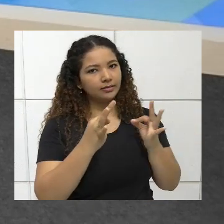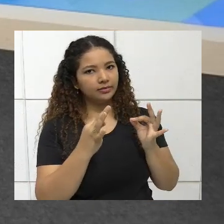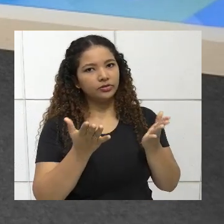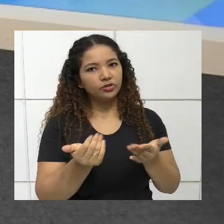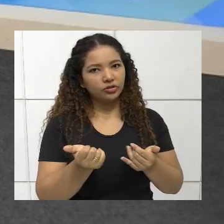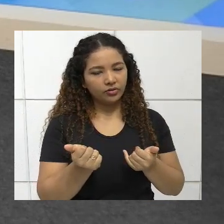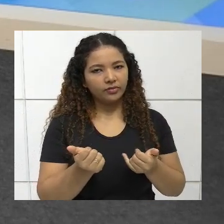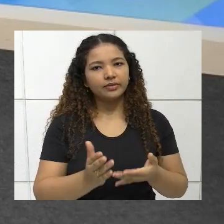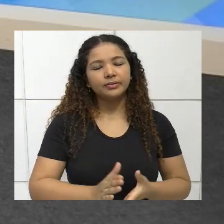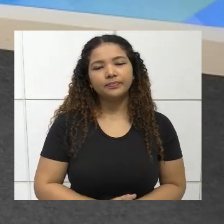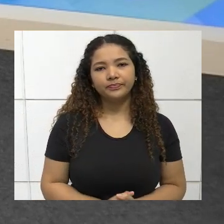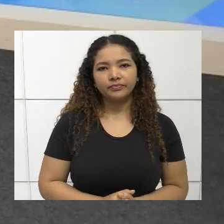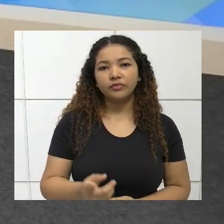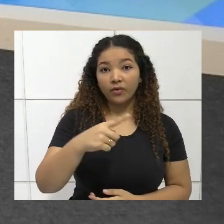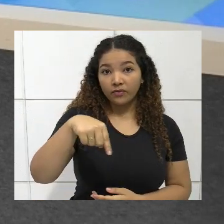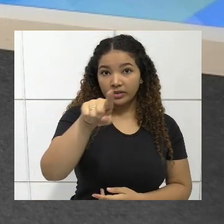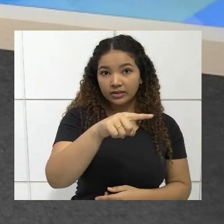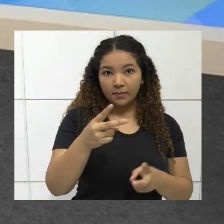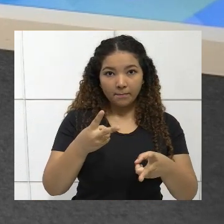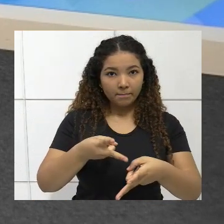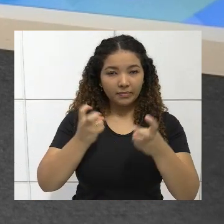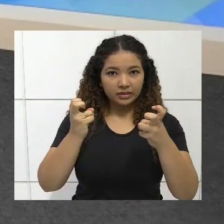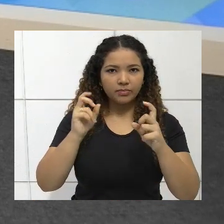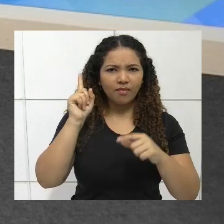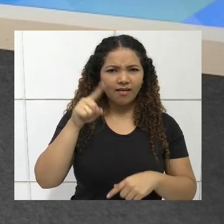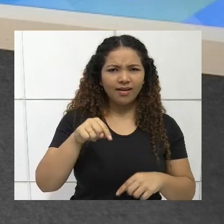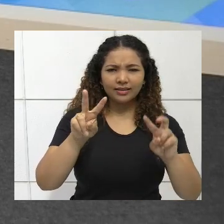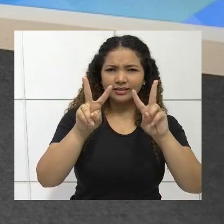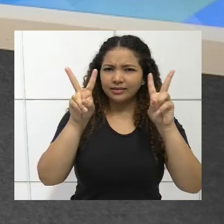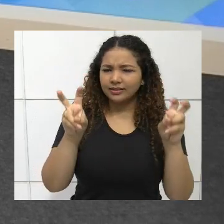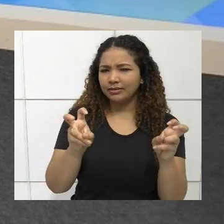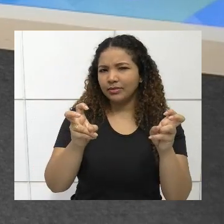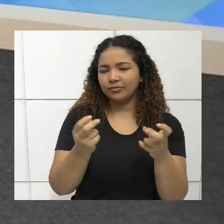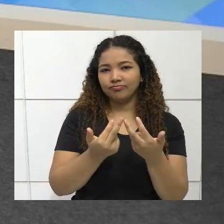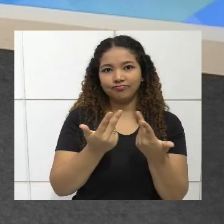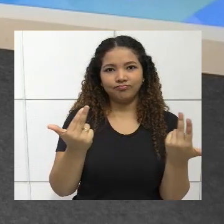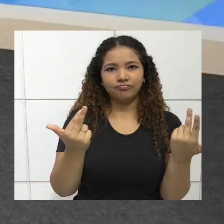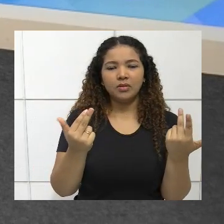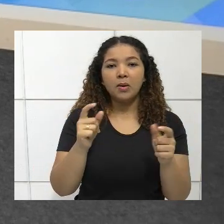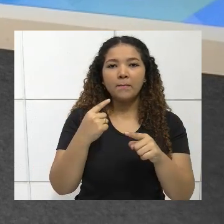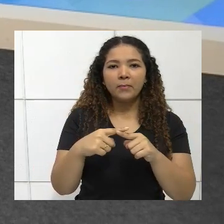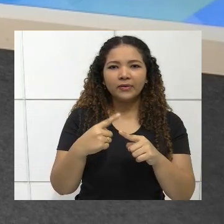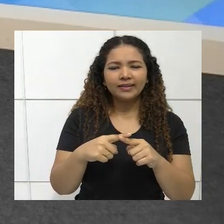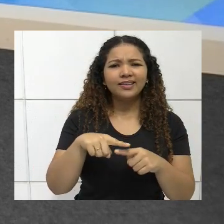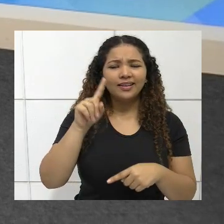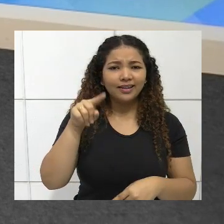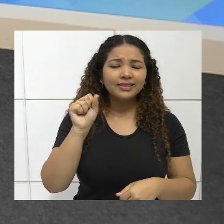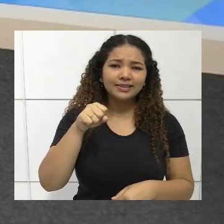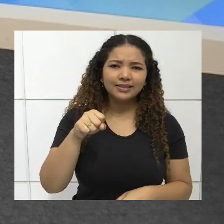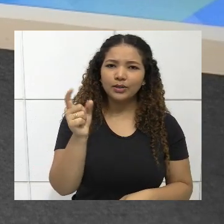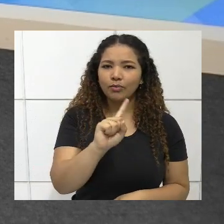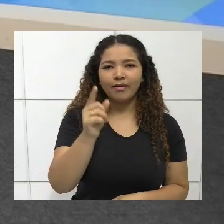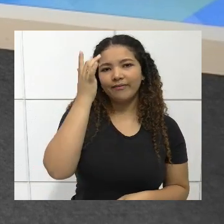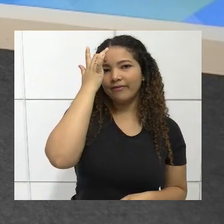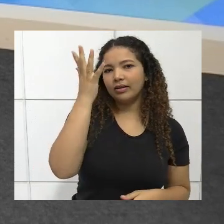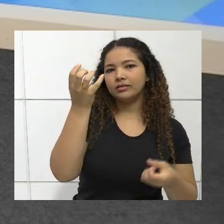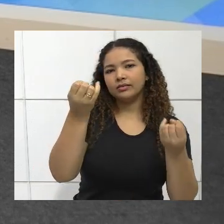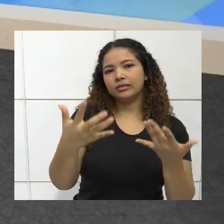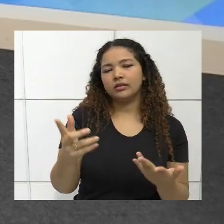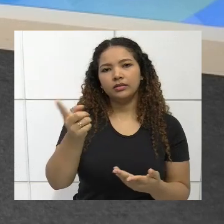Olha, gente, então tá aí, você já percebeu que é um assunto mesmo complexo, uma palavra que está sendo repetitiva nessa entrevista, porque é isso mesmo, é um assunto